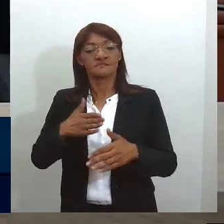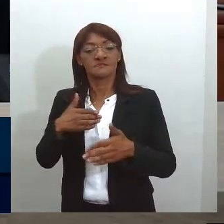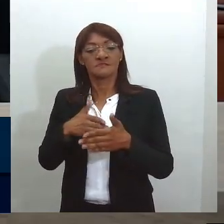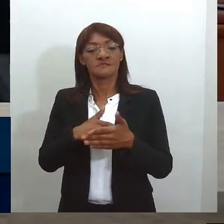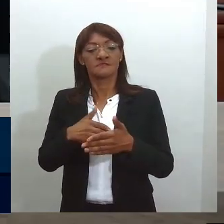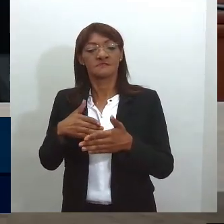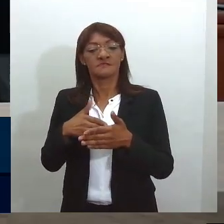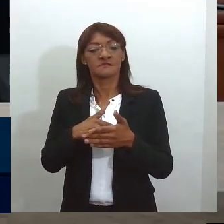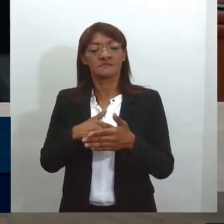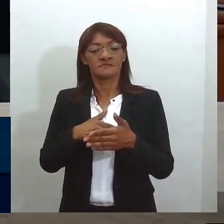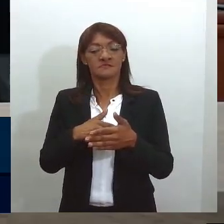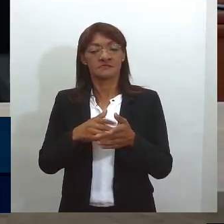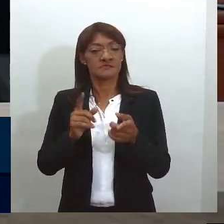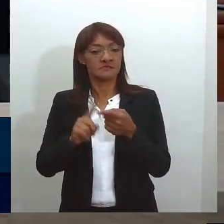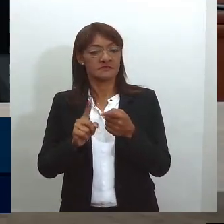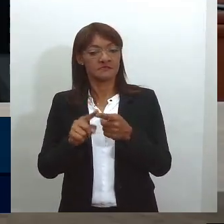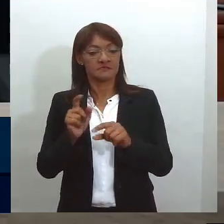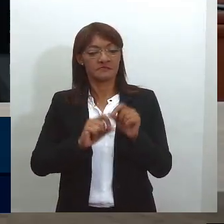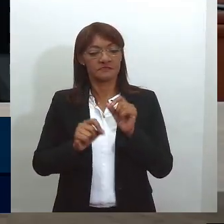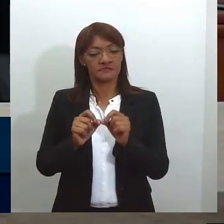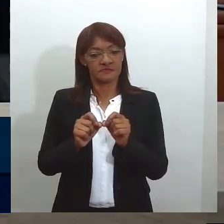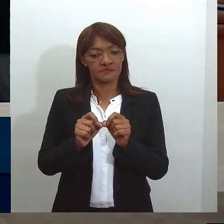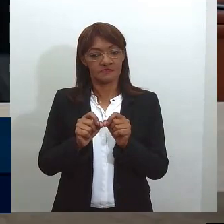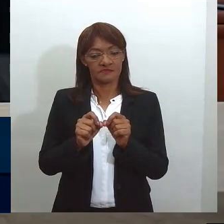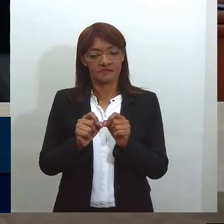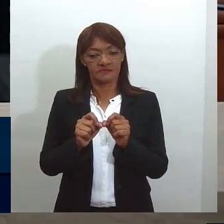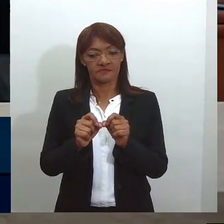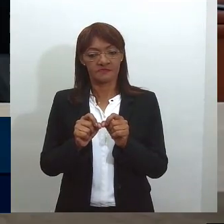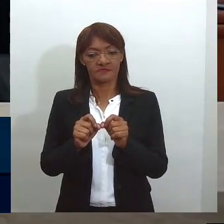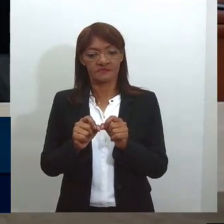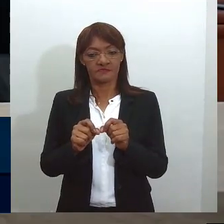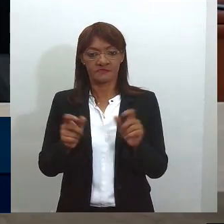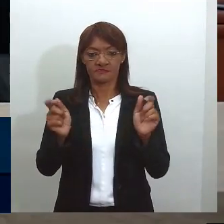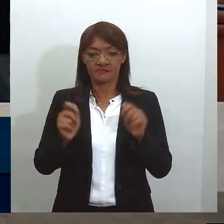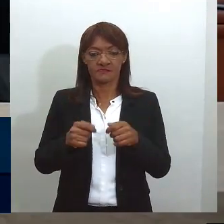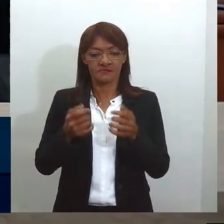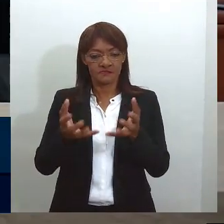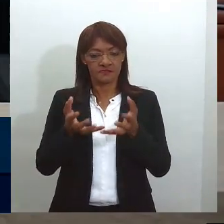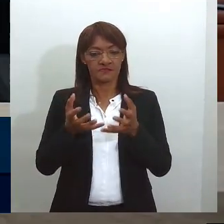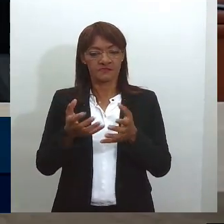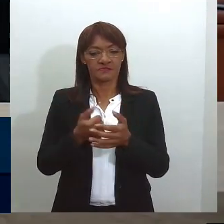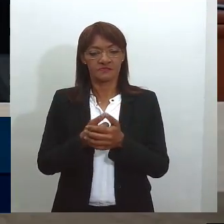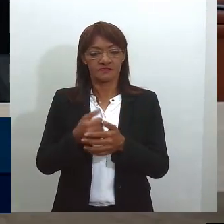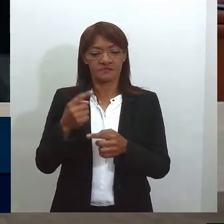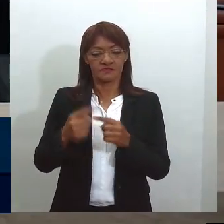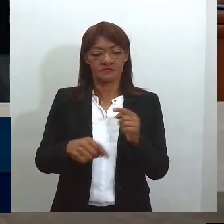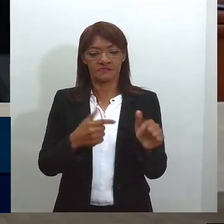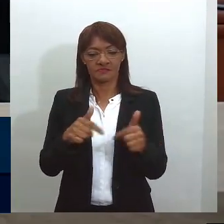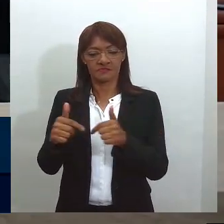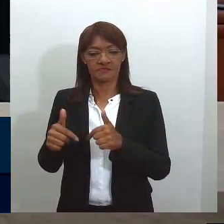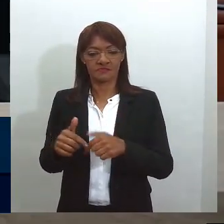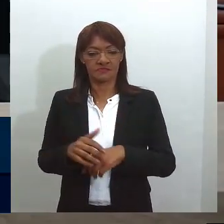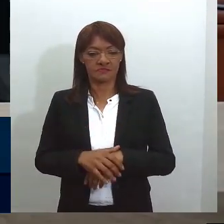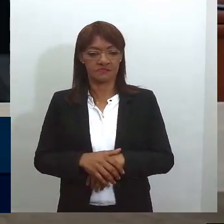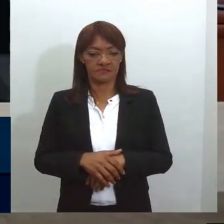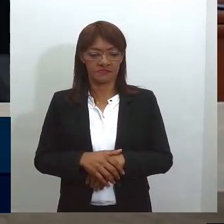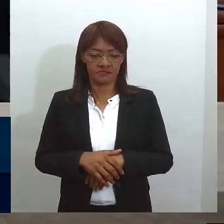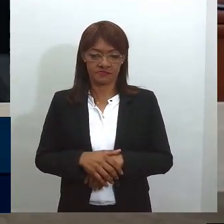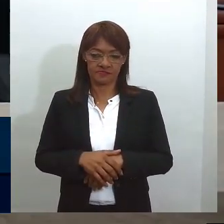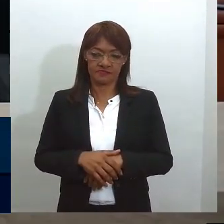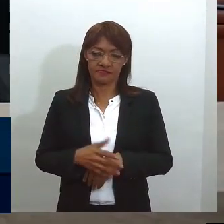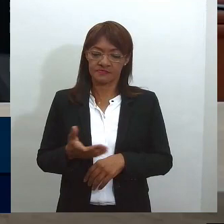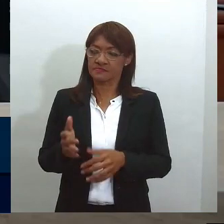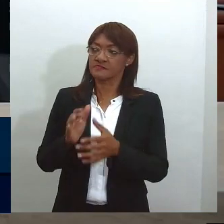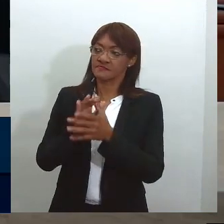né, de querer impedir o trabalho, acaba sendo maior. Então, parabéns, né, que seu filhinho,